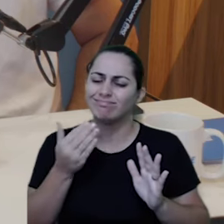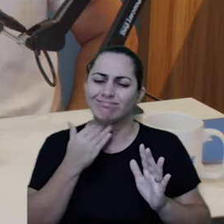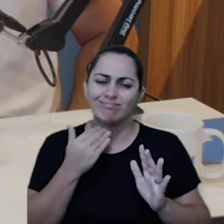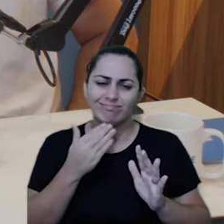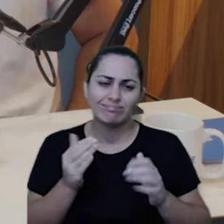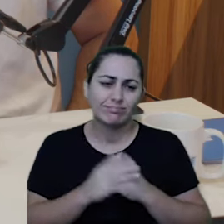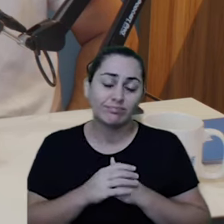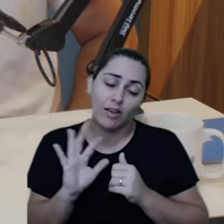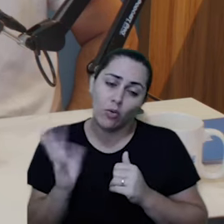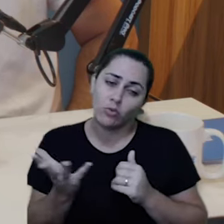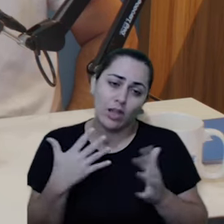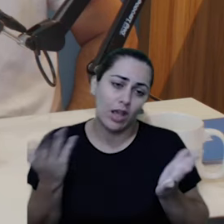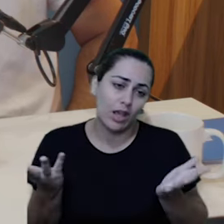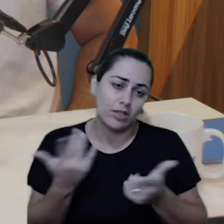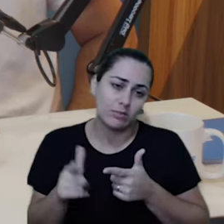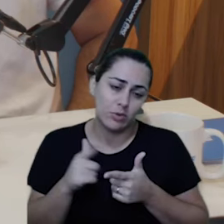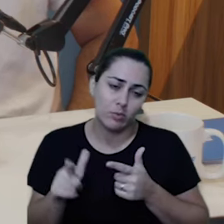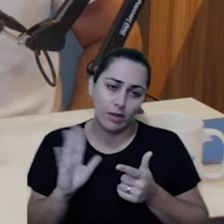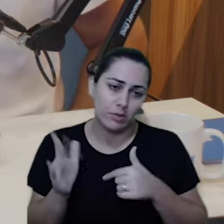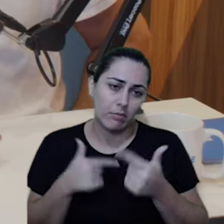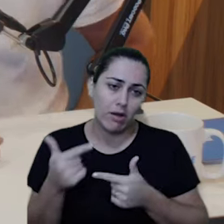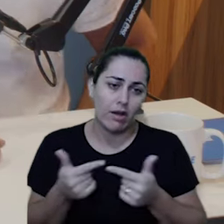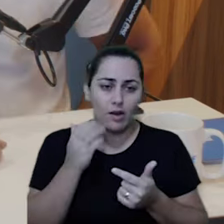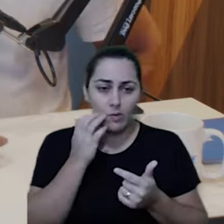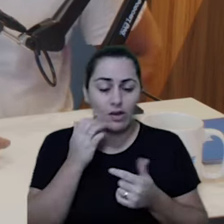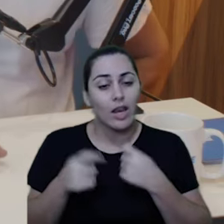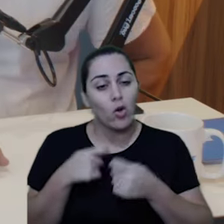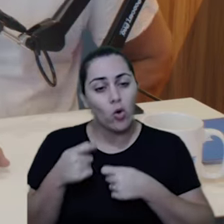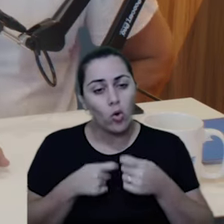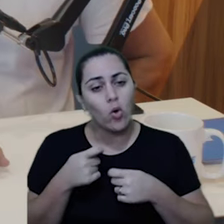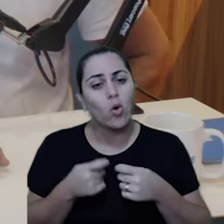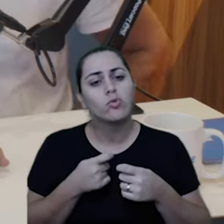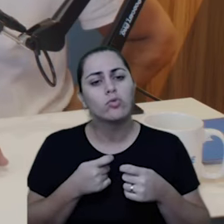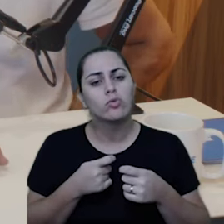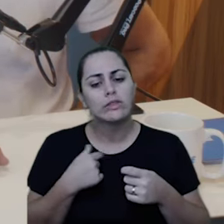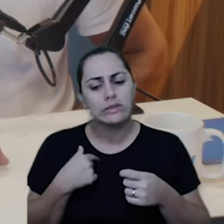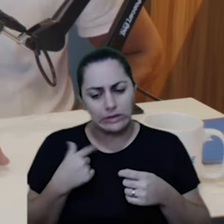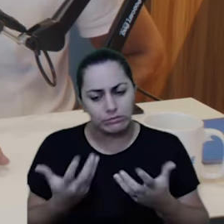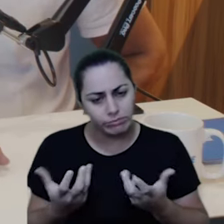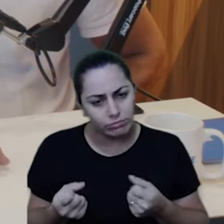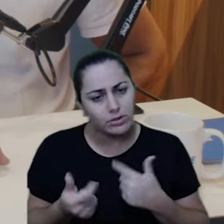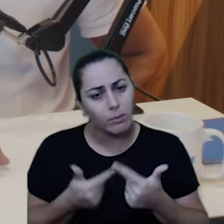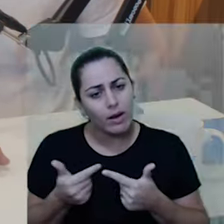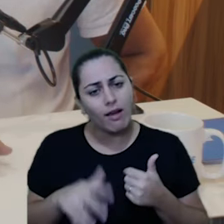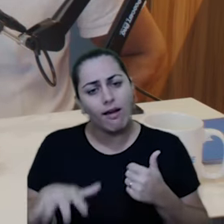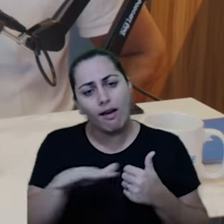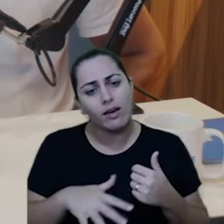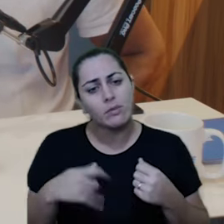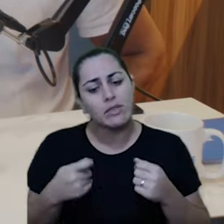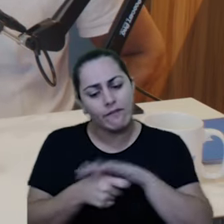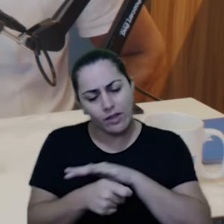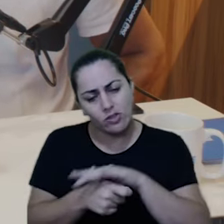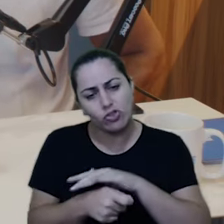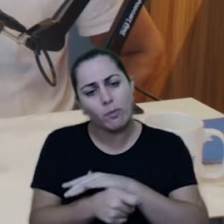mundo mas assim são ósseos do Ofício né quando você tem um negócio você se coloca nessas situações em que é necessário